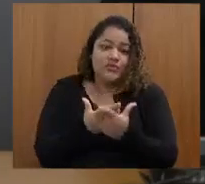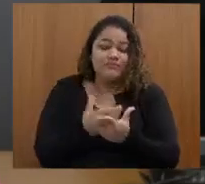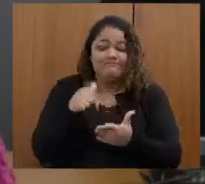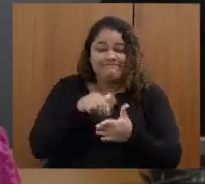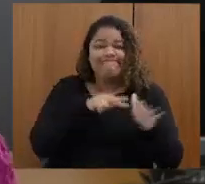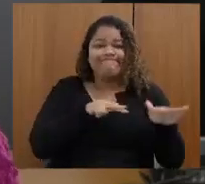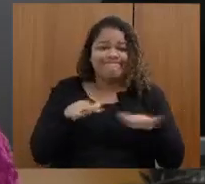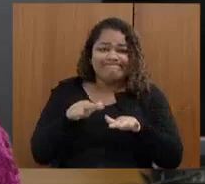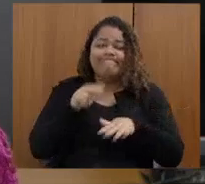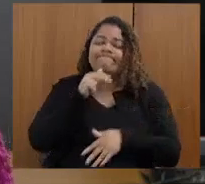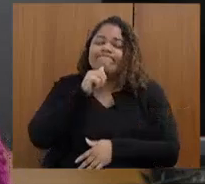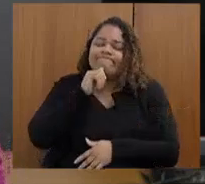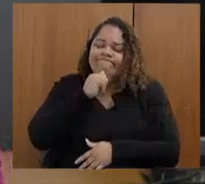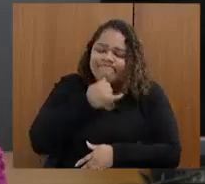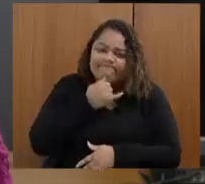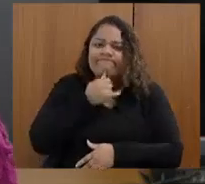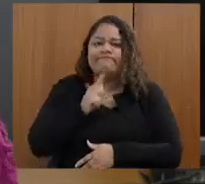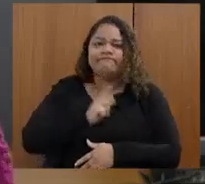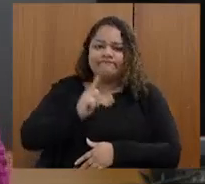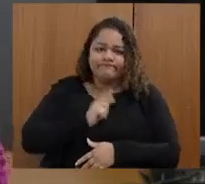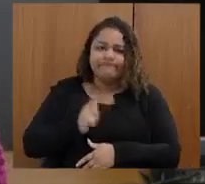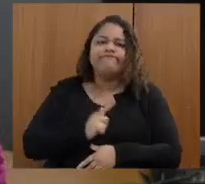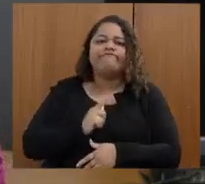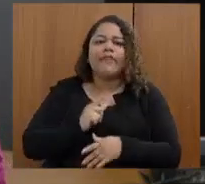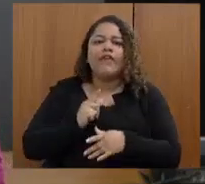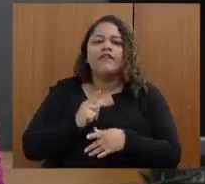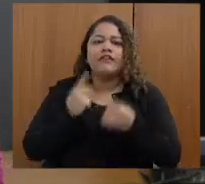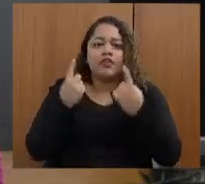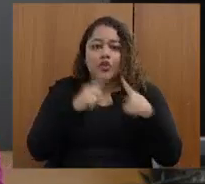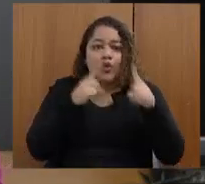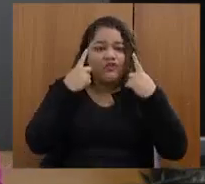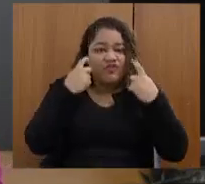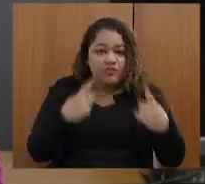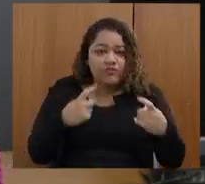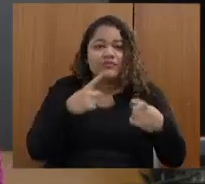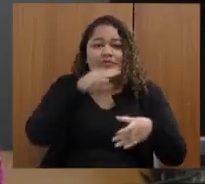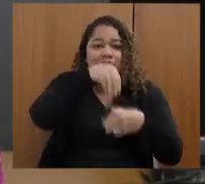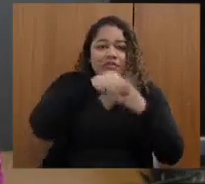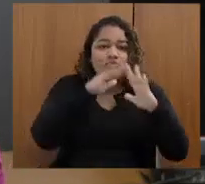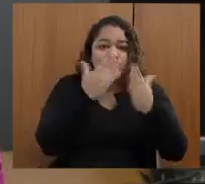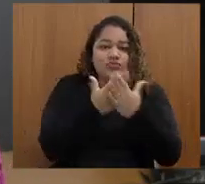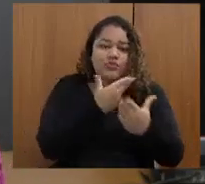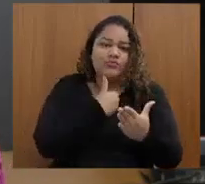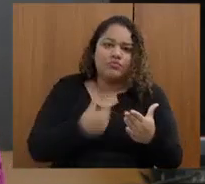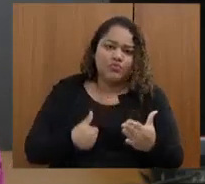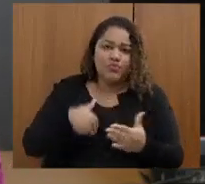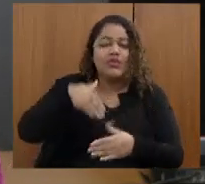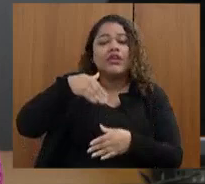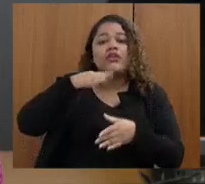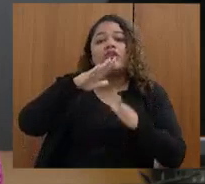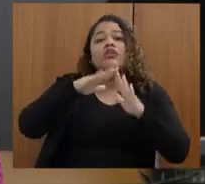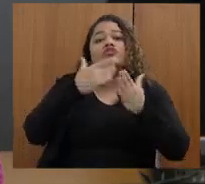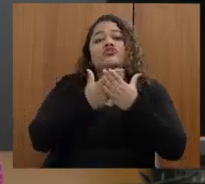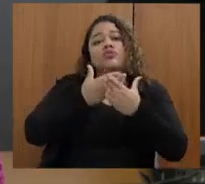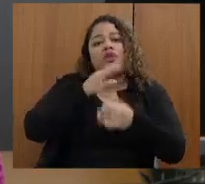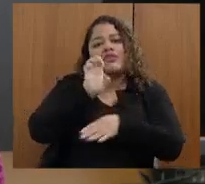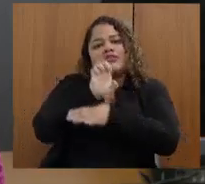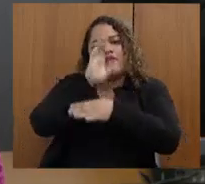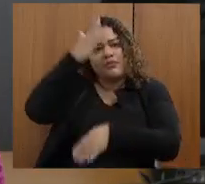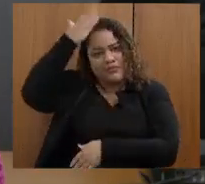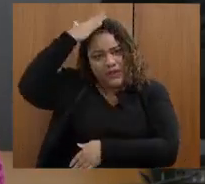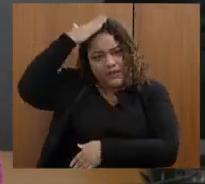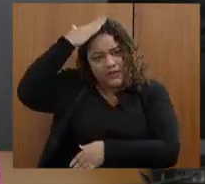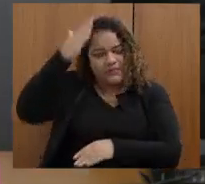contra é uma escola pública nesse caso no Paraná e o requerimento 2241